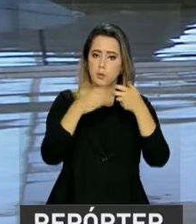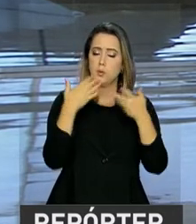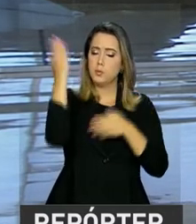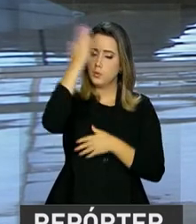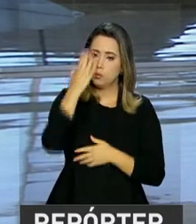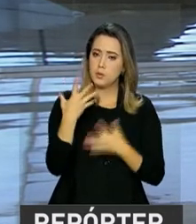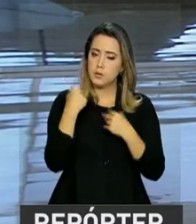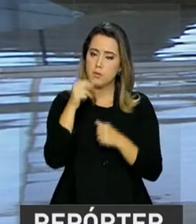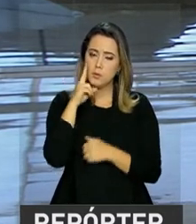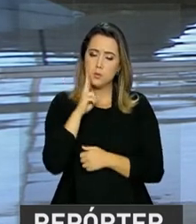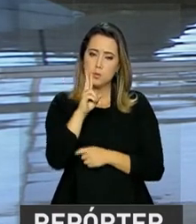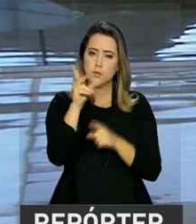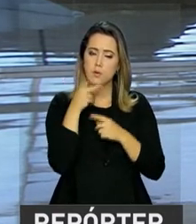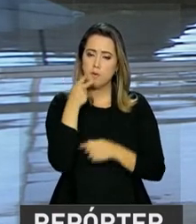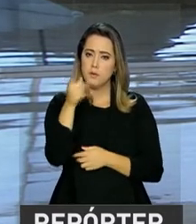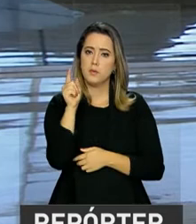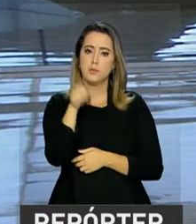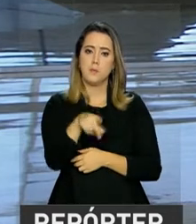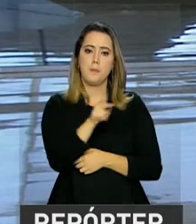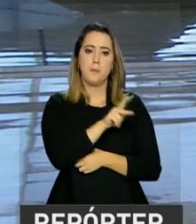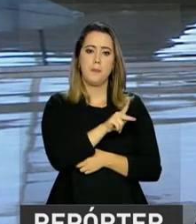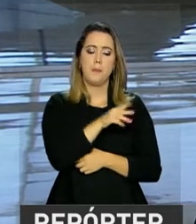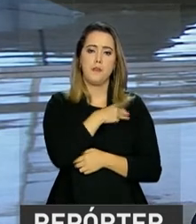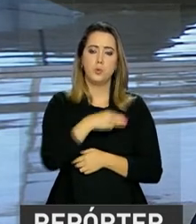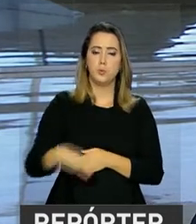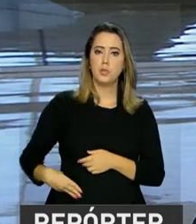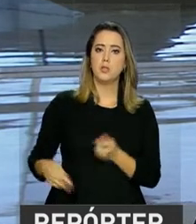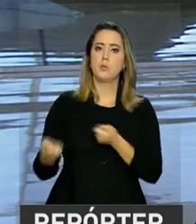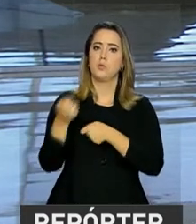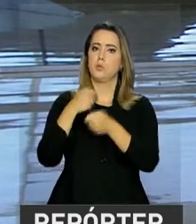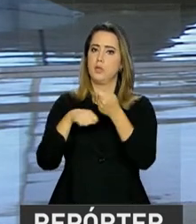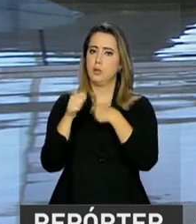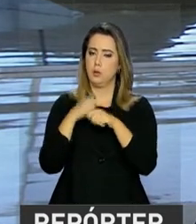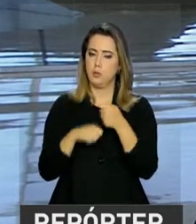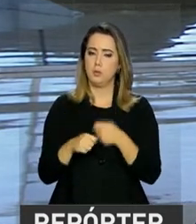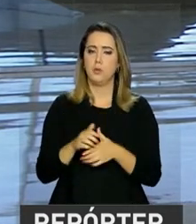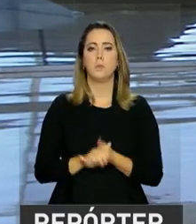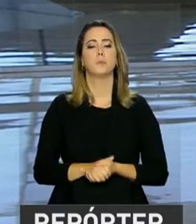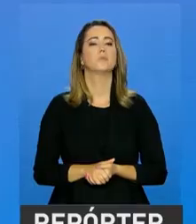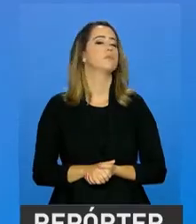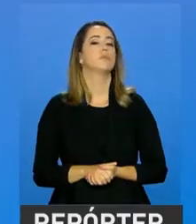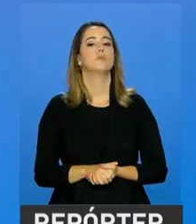Vamos agora ouvir um trecho do discurso do ministro da Fazenda, Henrique Meirelles.